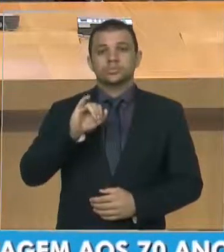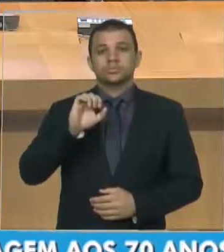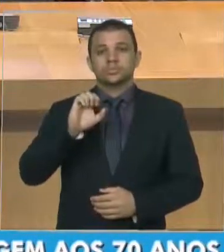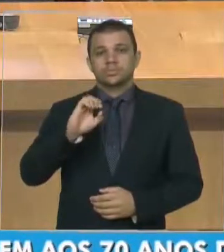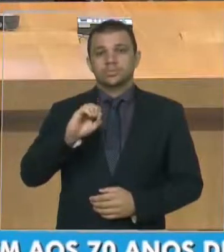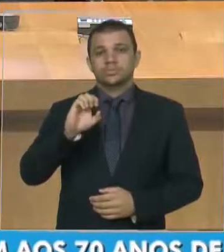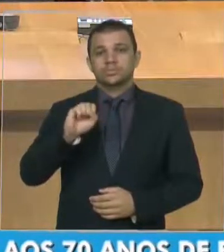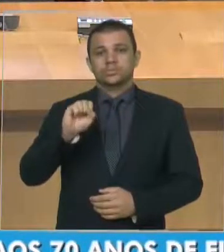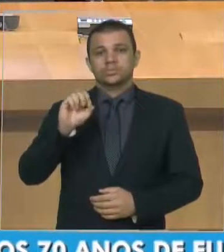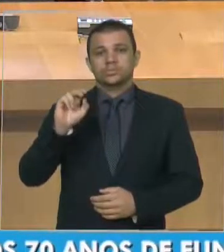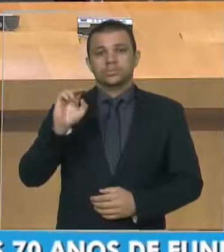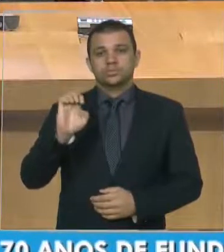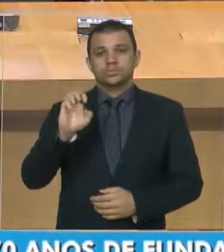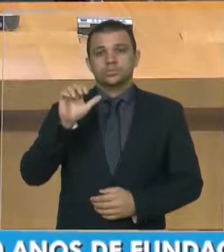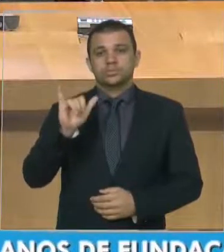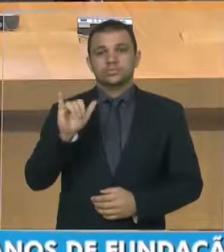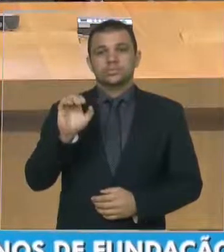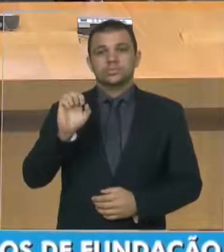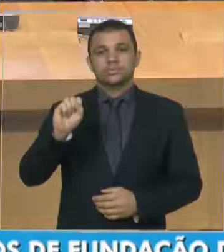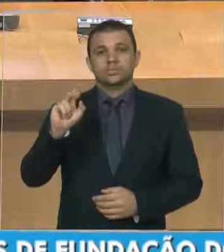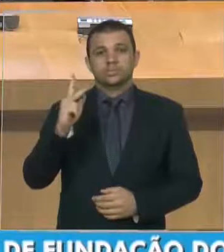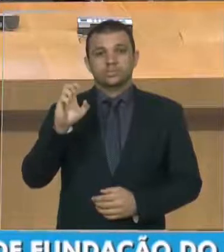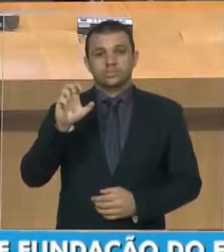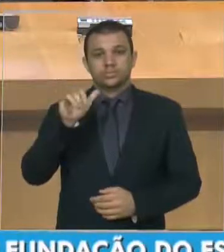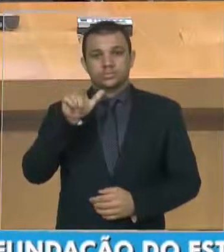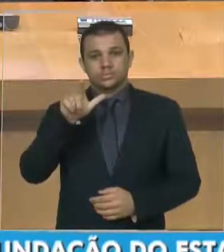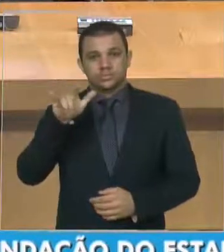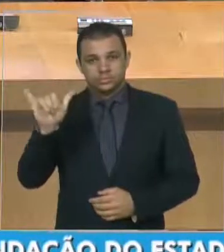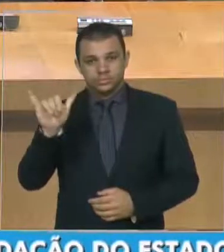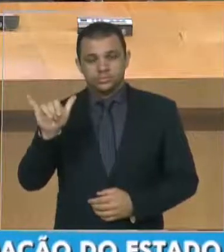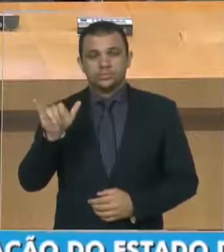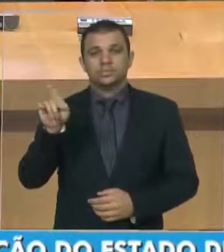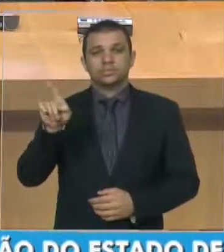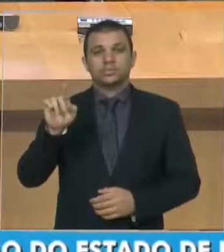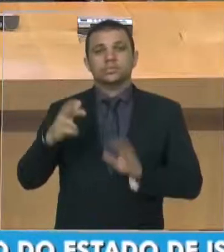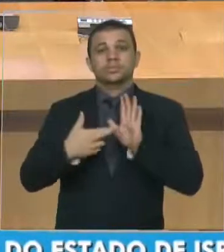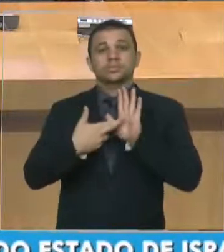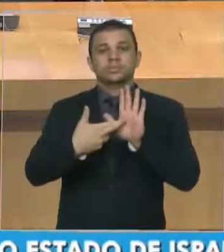Shelley, embaixador de Israel.